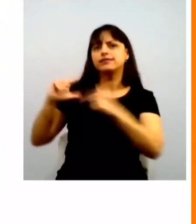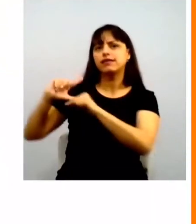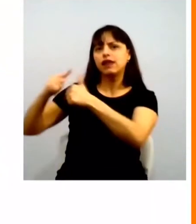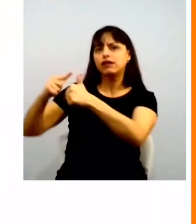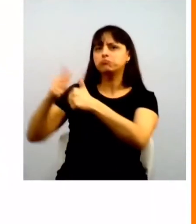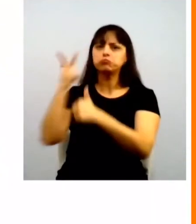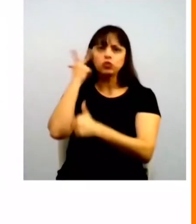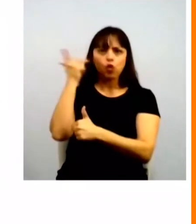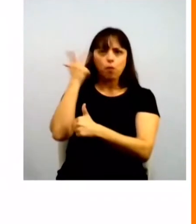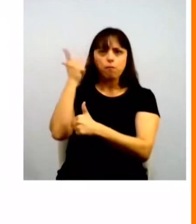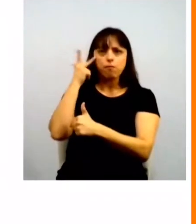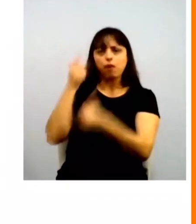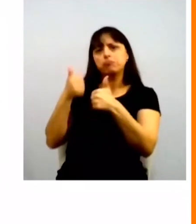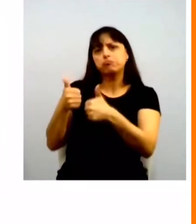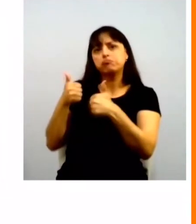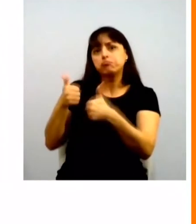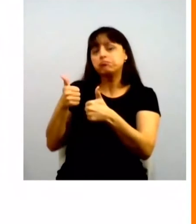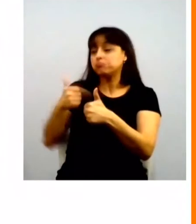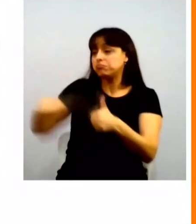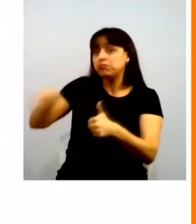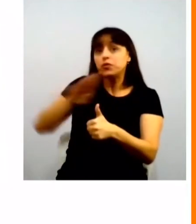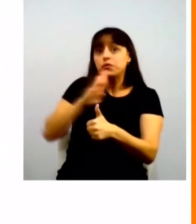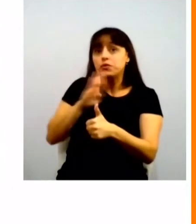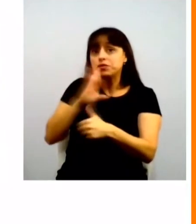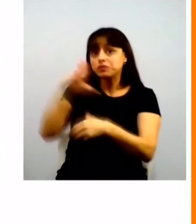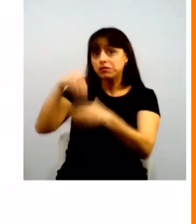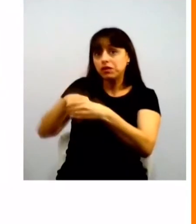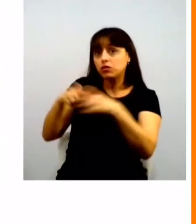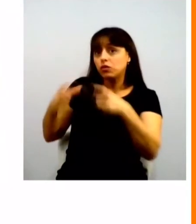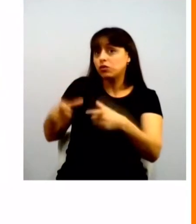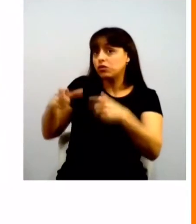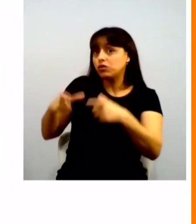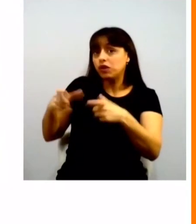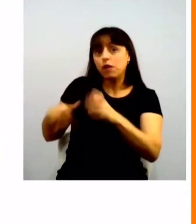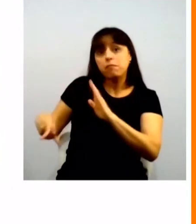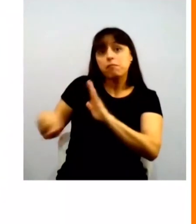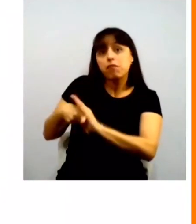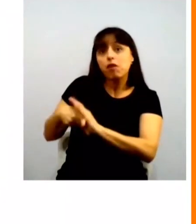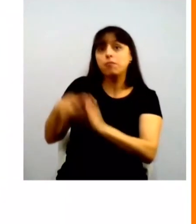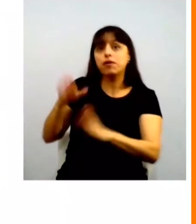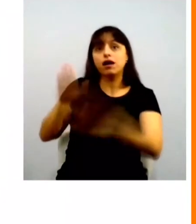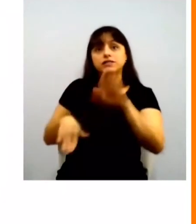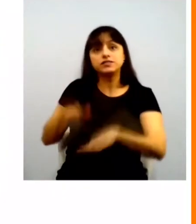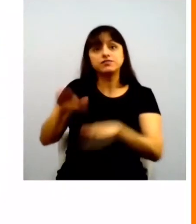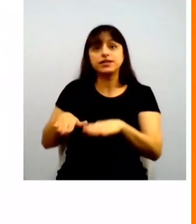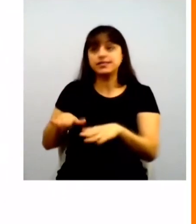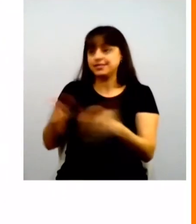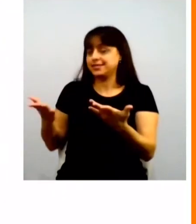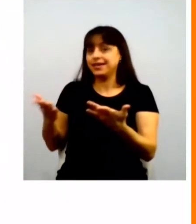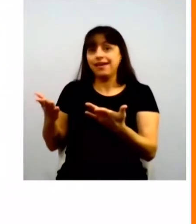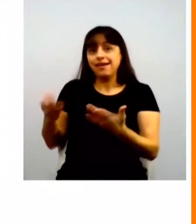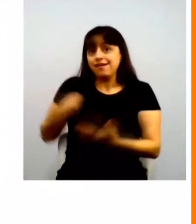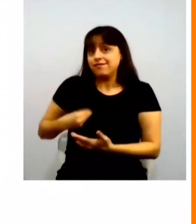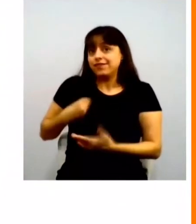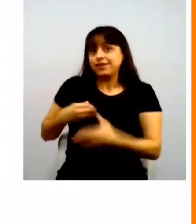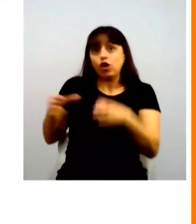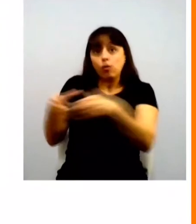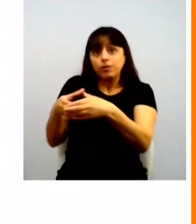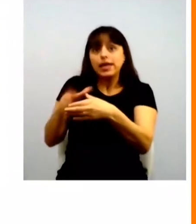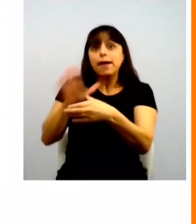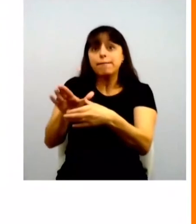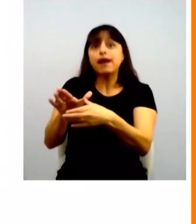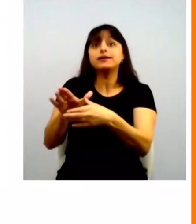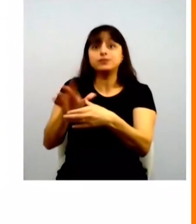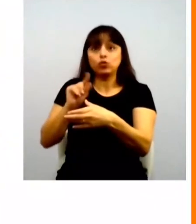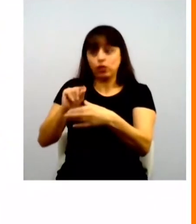é uma festividade que forma parte do ritual e das formas de vida da comunidade, mas, automáticamente, esta festa